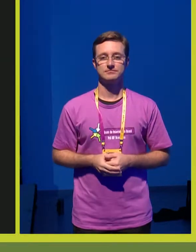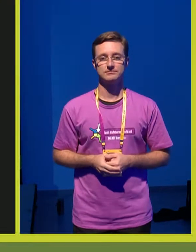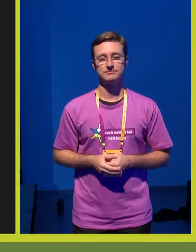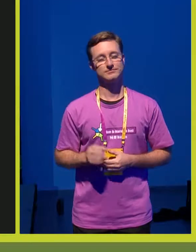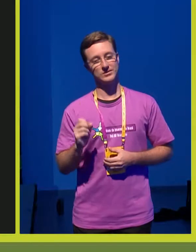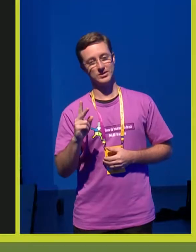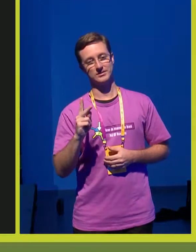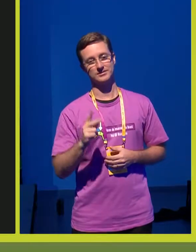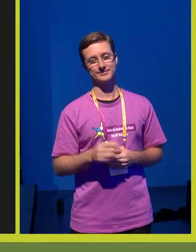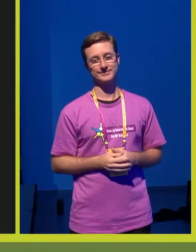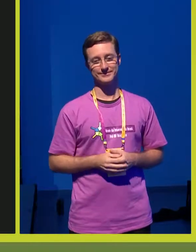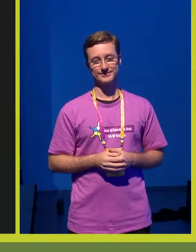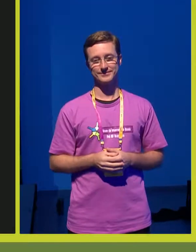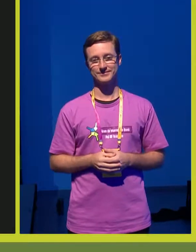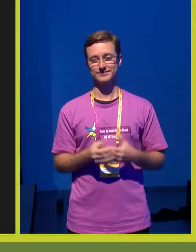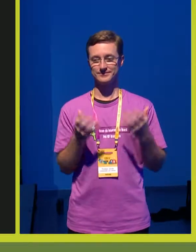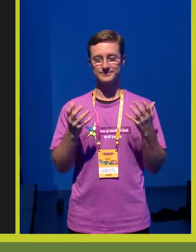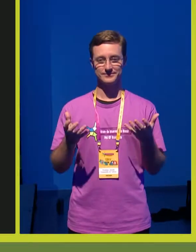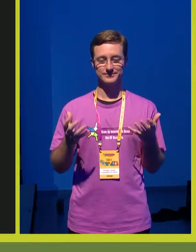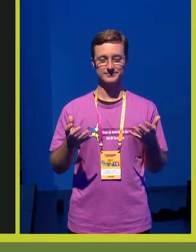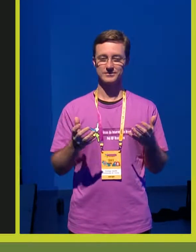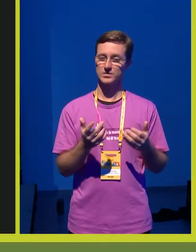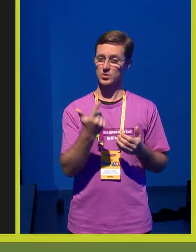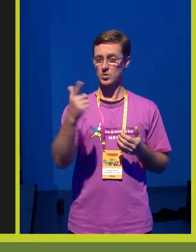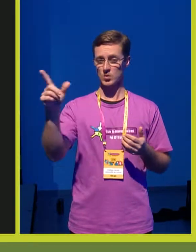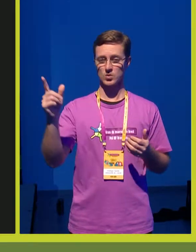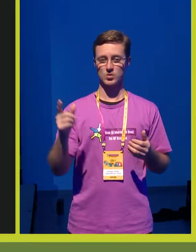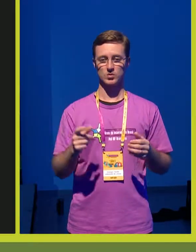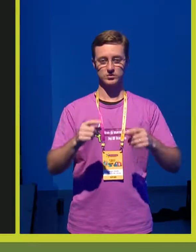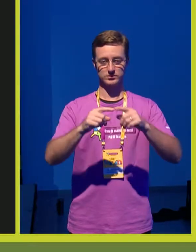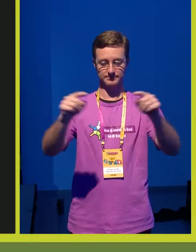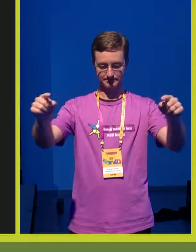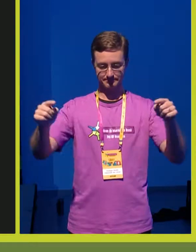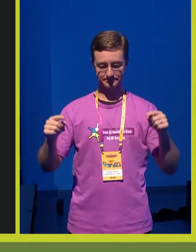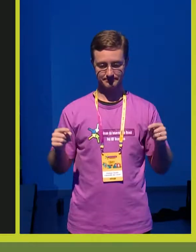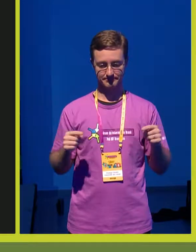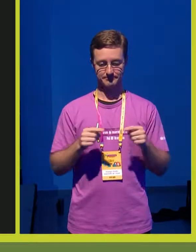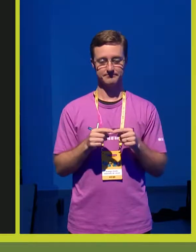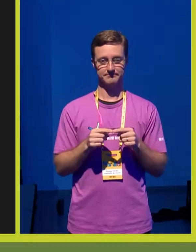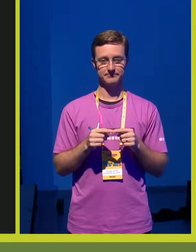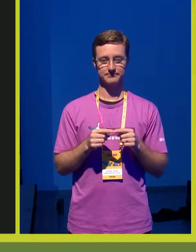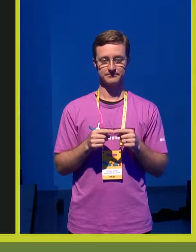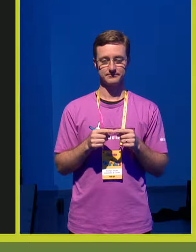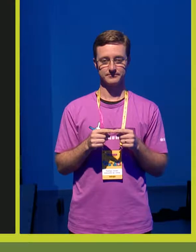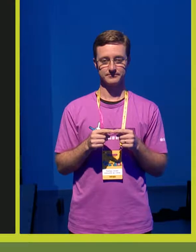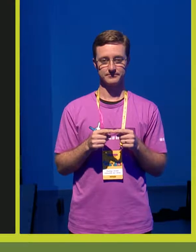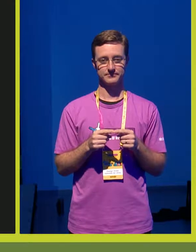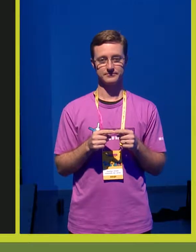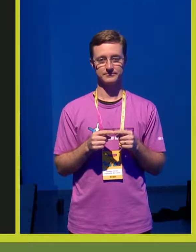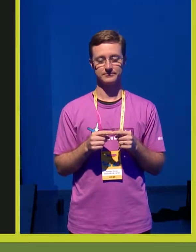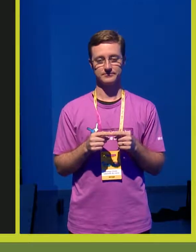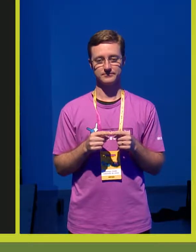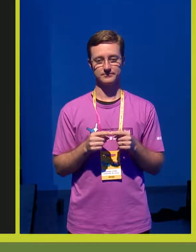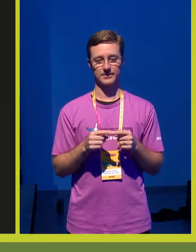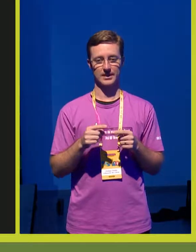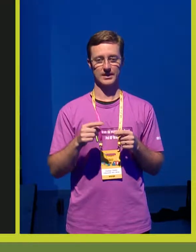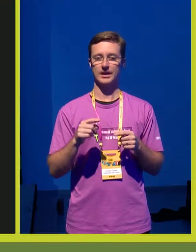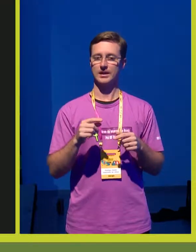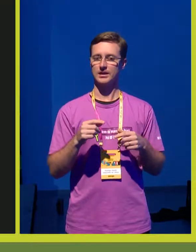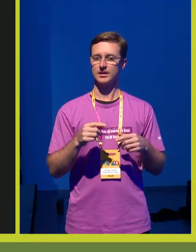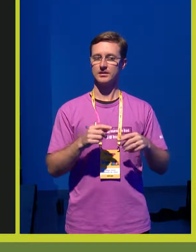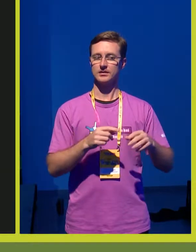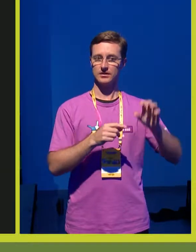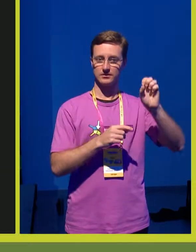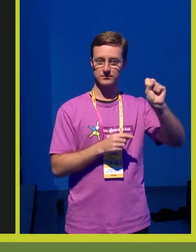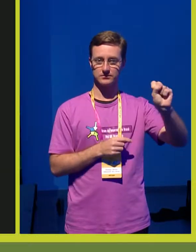ok eu queria comentar agora um outro tipo de cenário fático que aconteceu também que gerou mais um julgado bastante interessante do